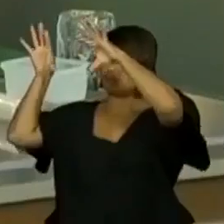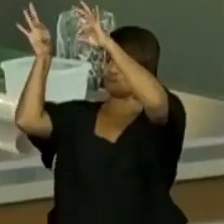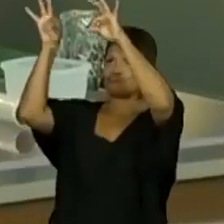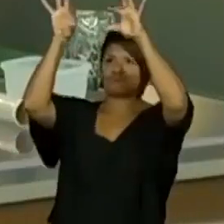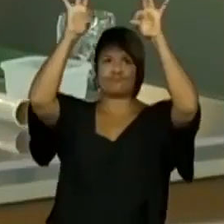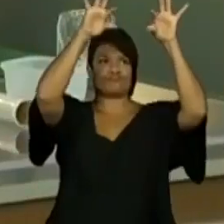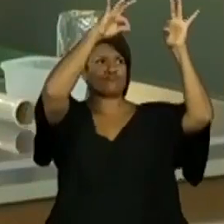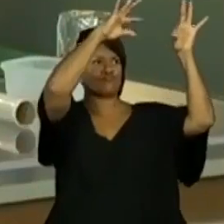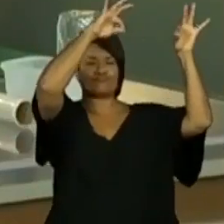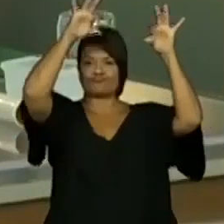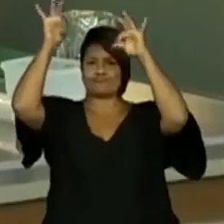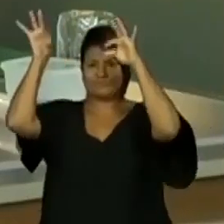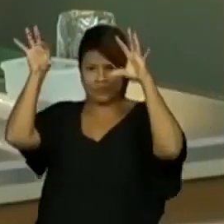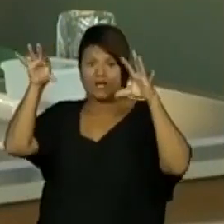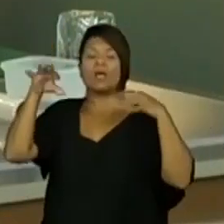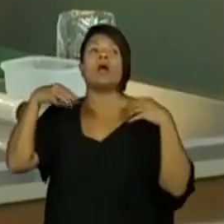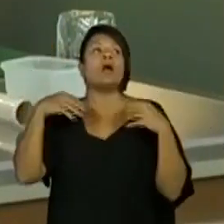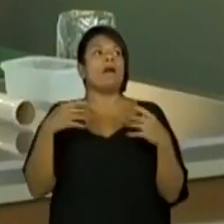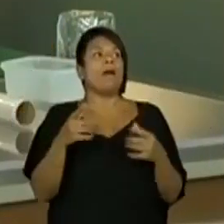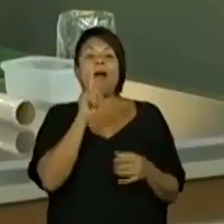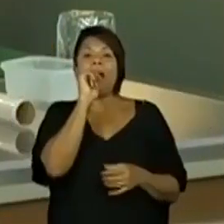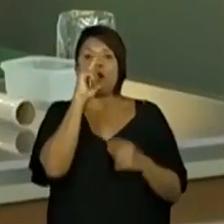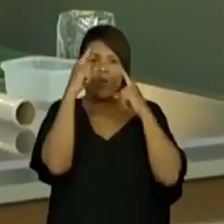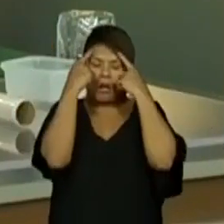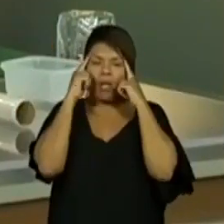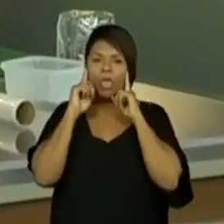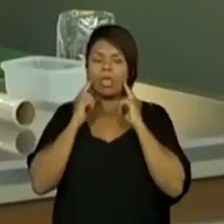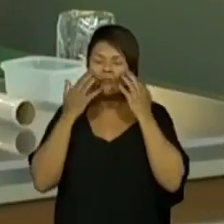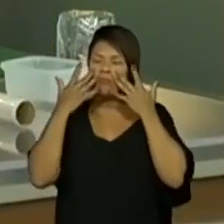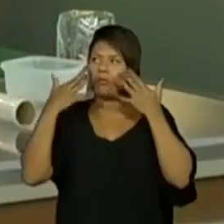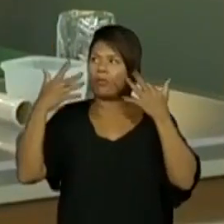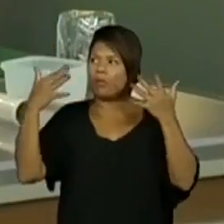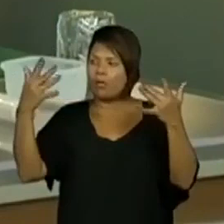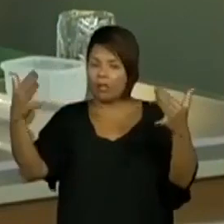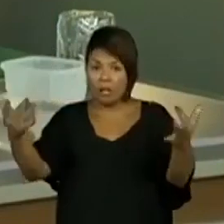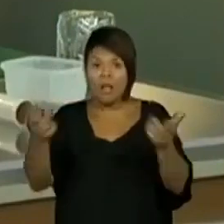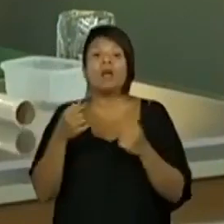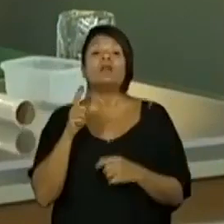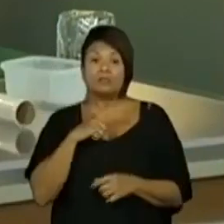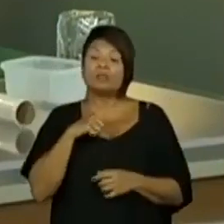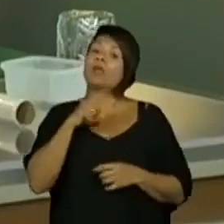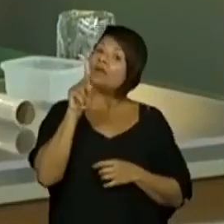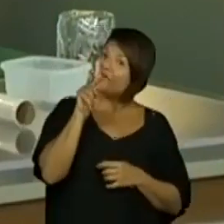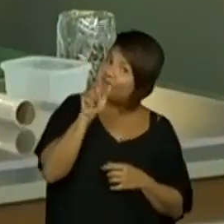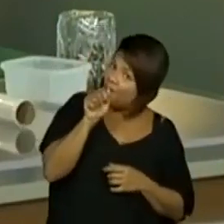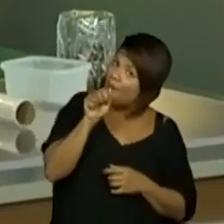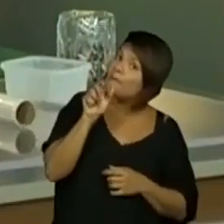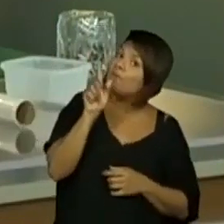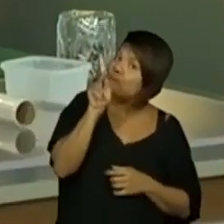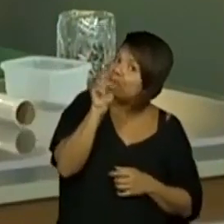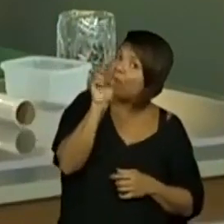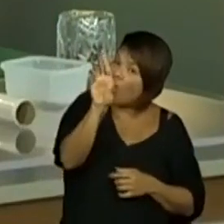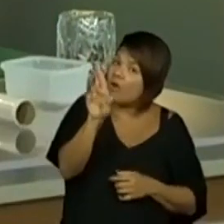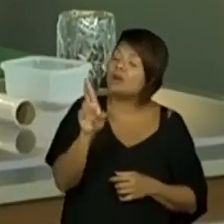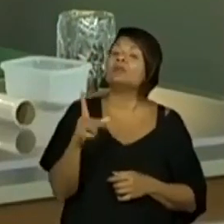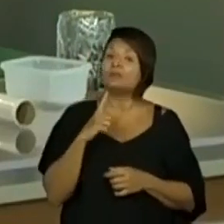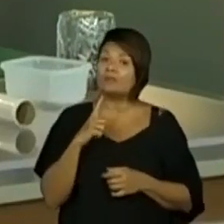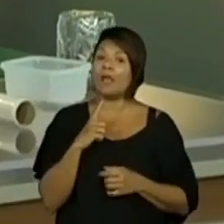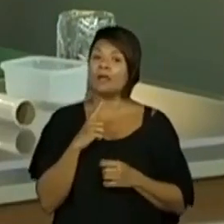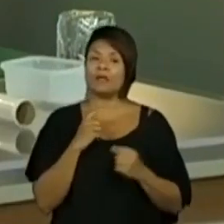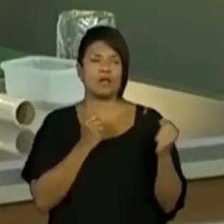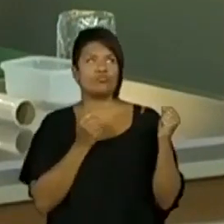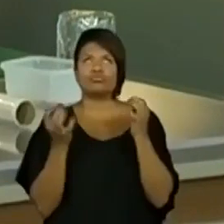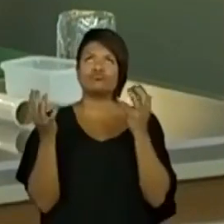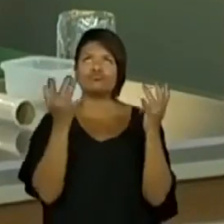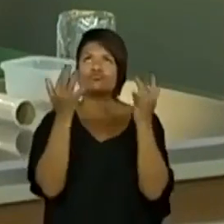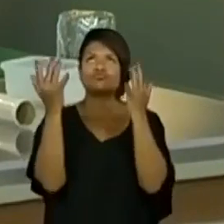da nossa transpiração, então todo esse vapor de água, ele sai e ele volta para a